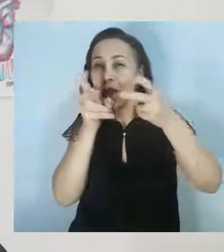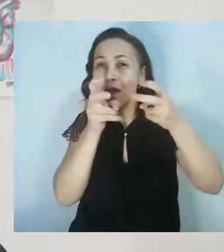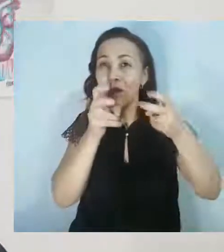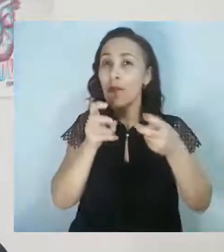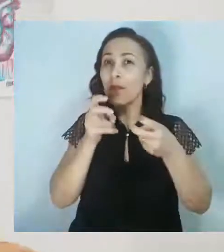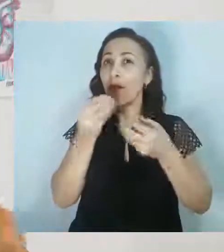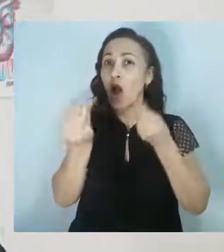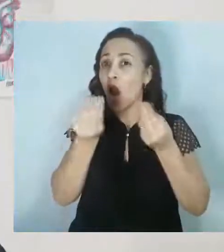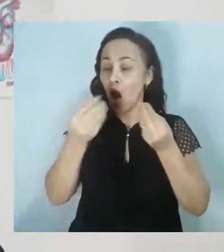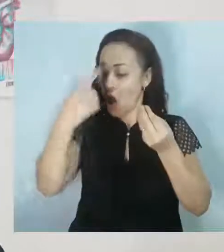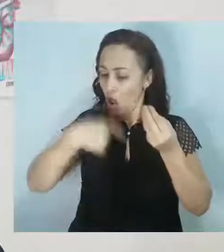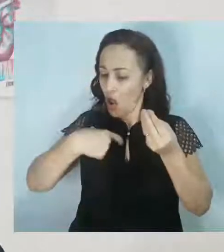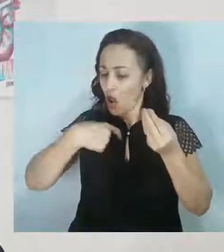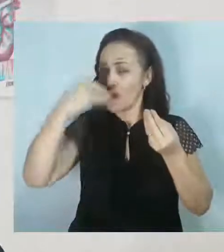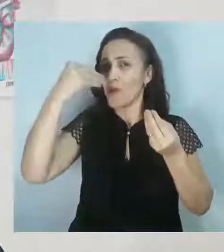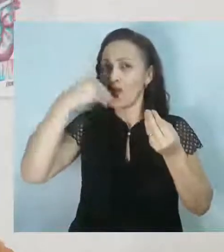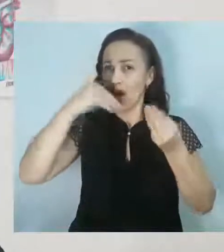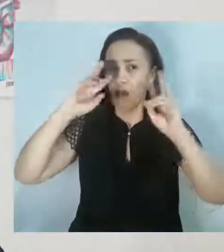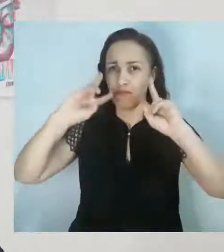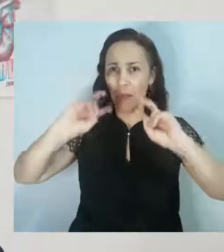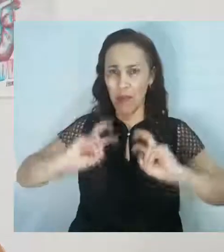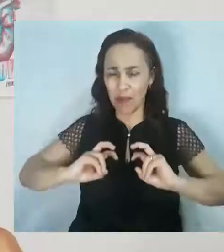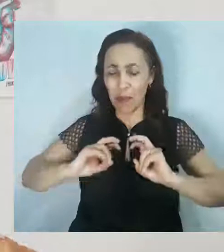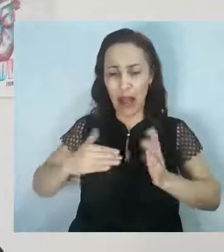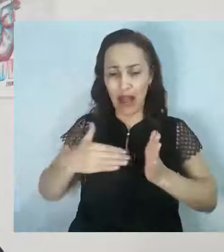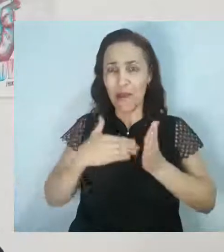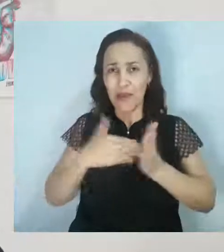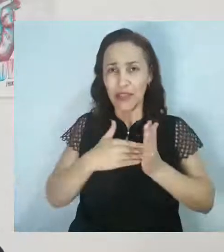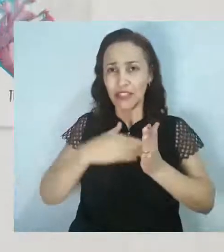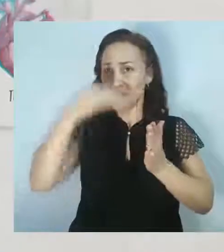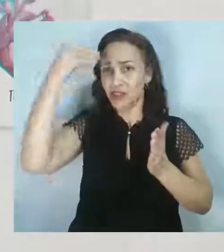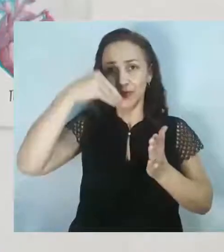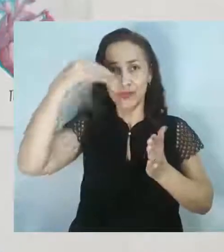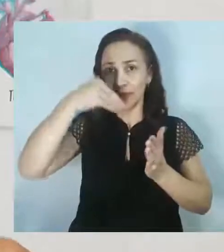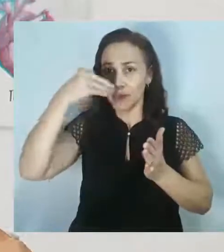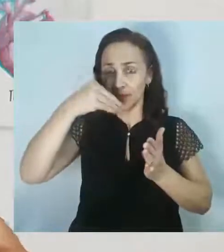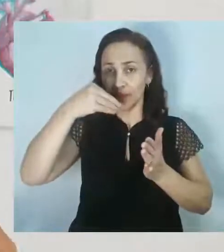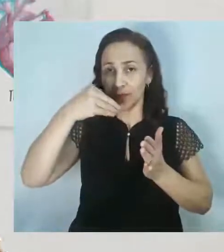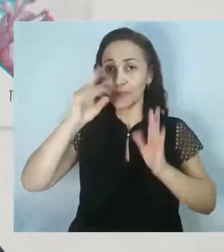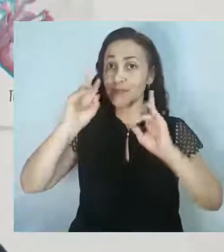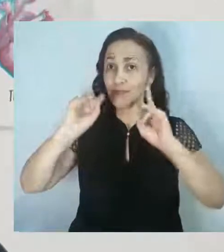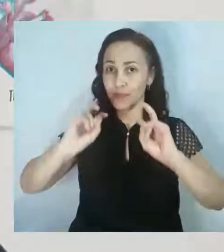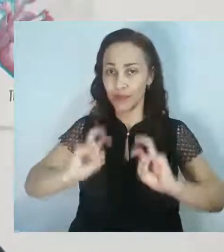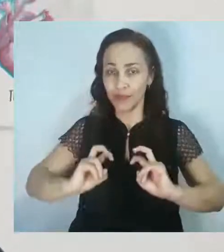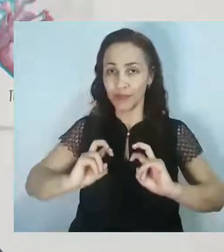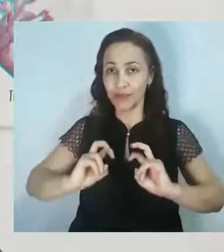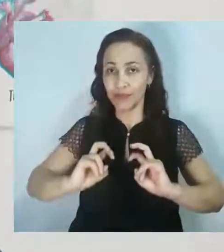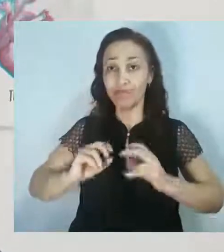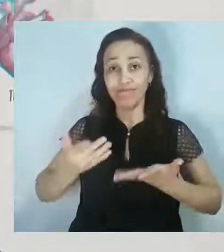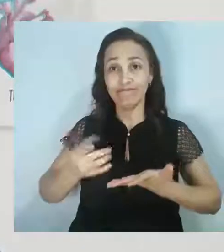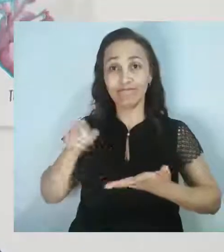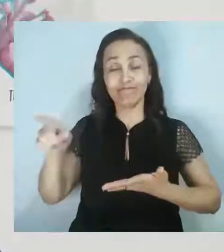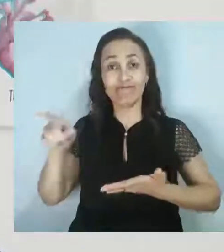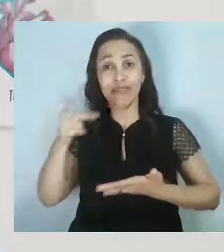nós temos de fraqueza, de limite, de fragilidade. É como se ele dissesse: se